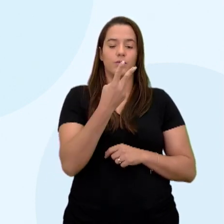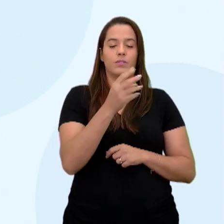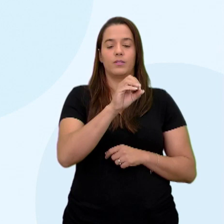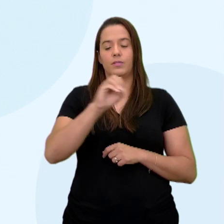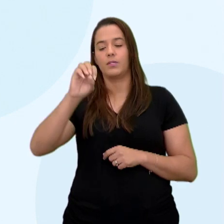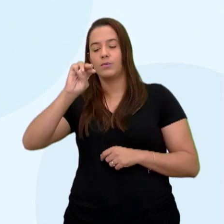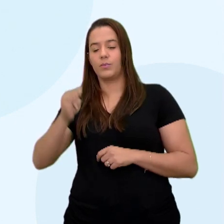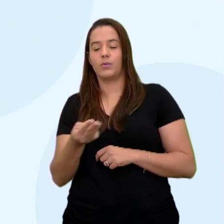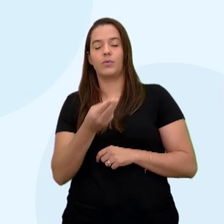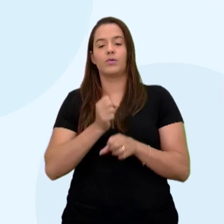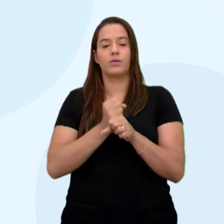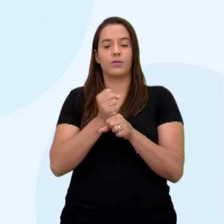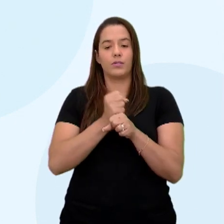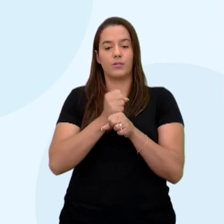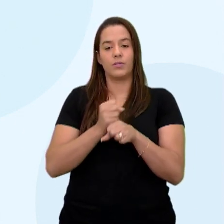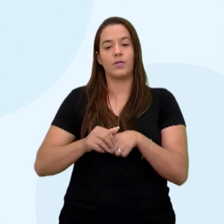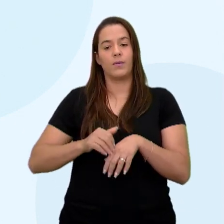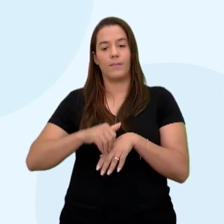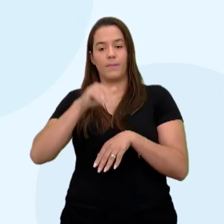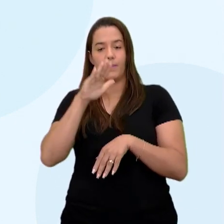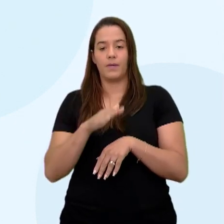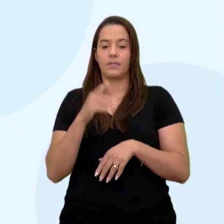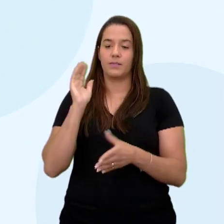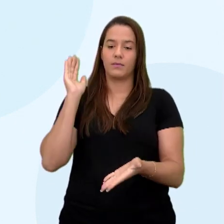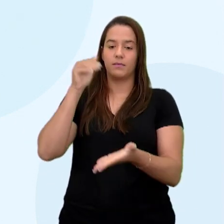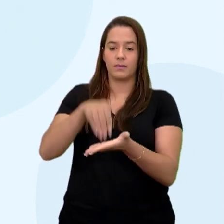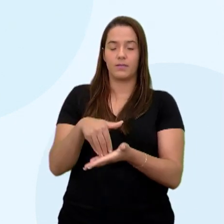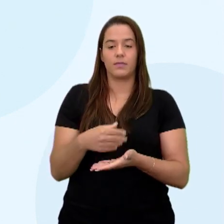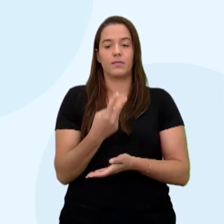de 541 milhões de anos até